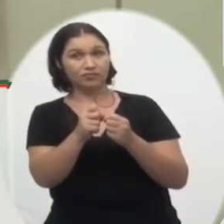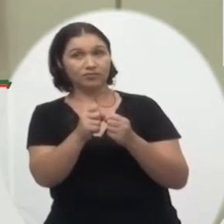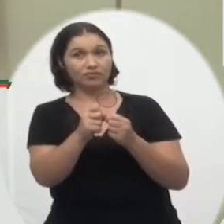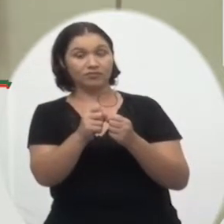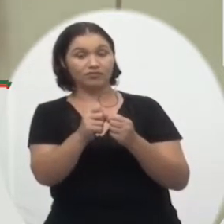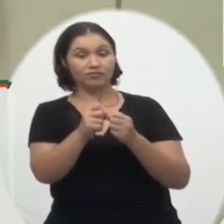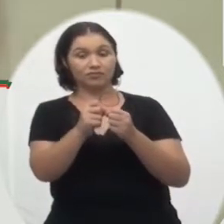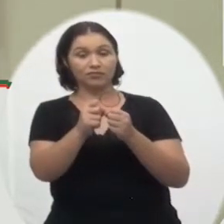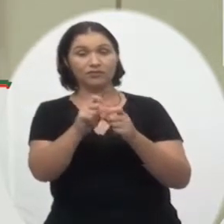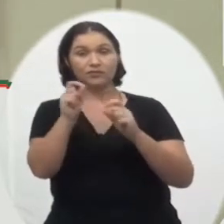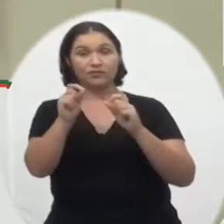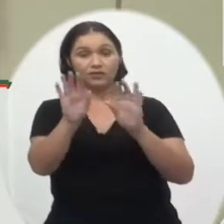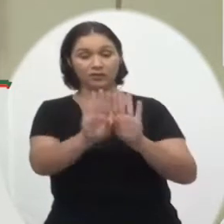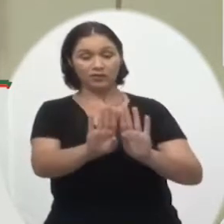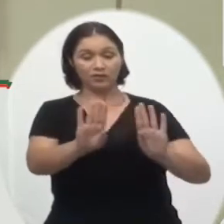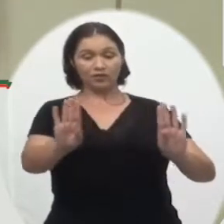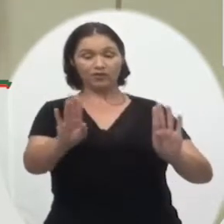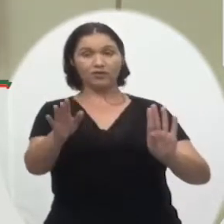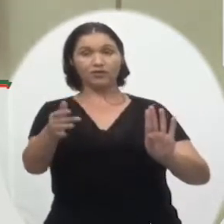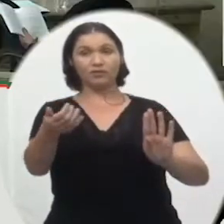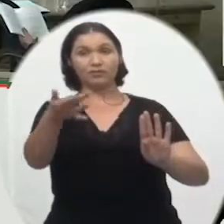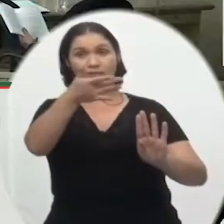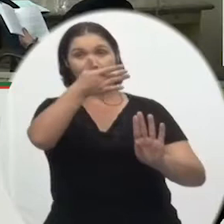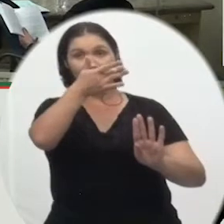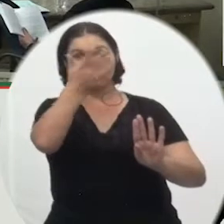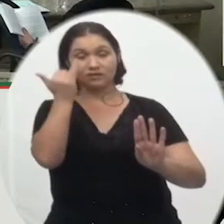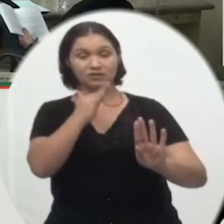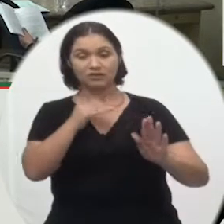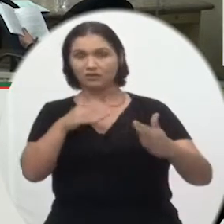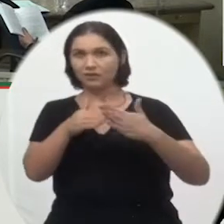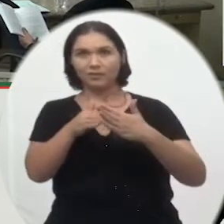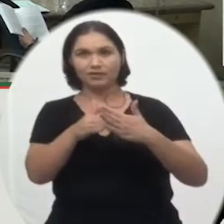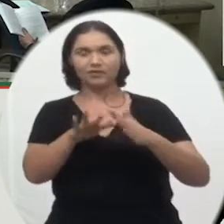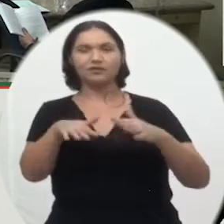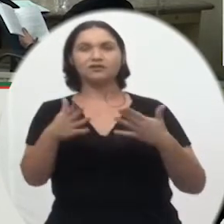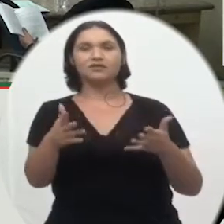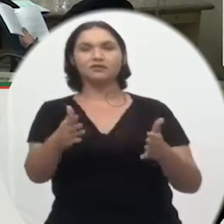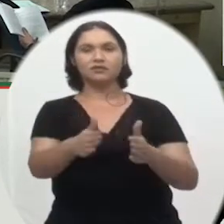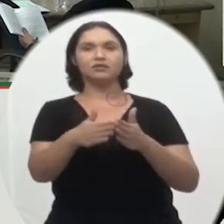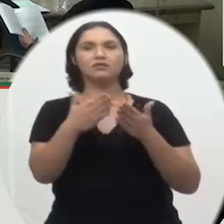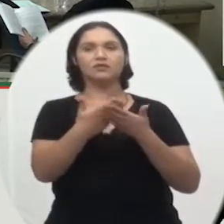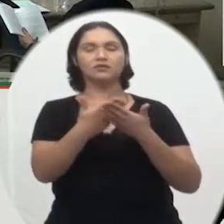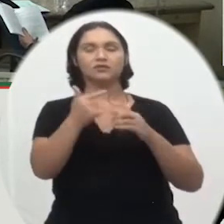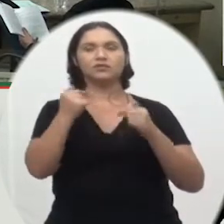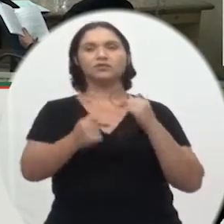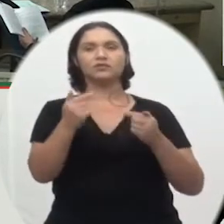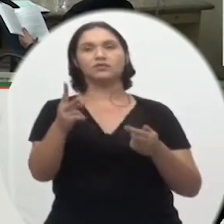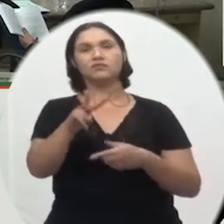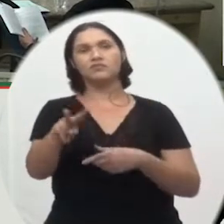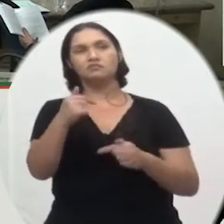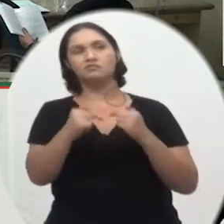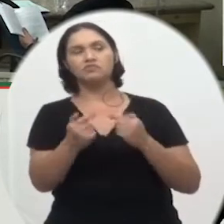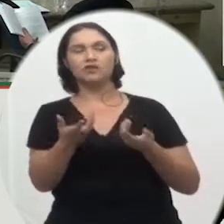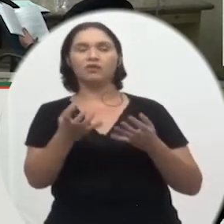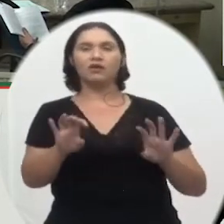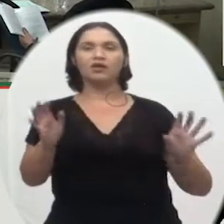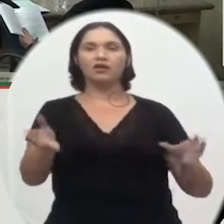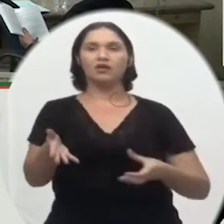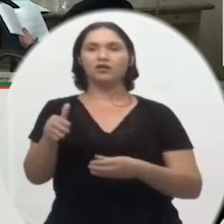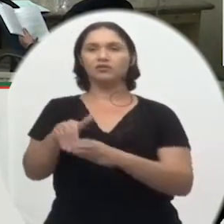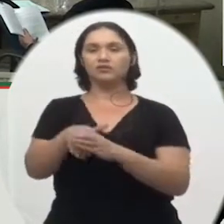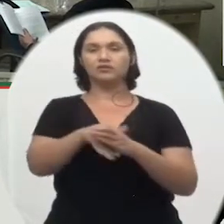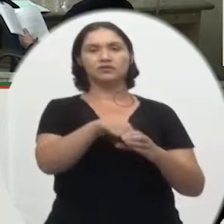Então, peço atenção do poder público. O requerimento continua em discussão. Não havendo quem queira discutir, está em